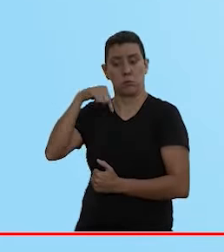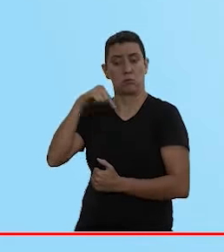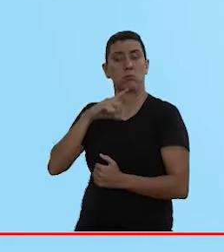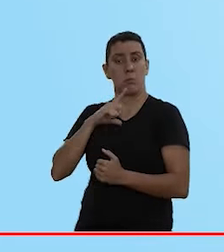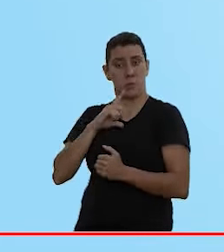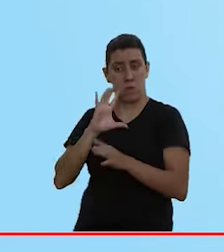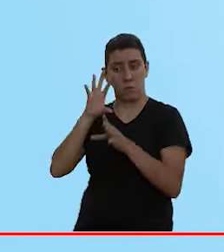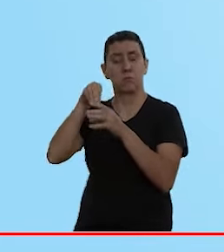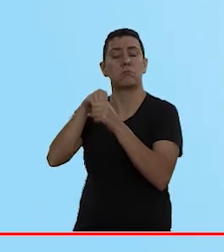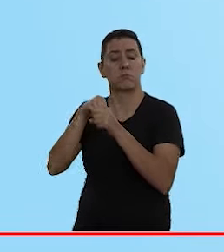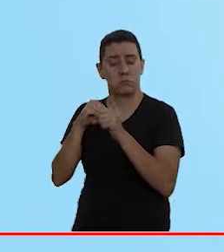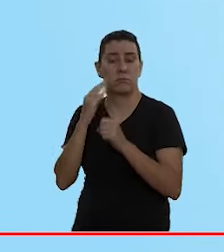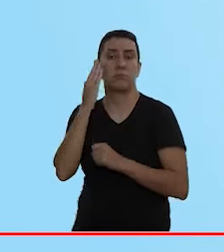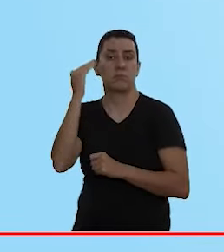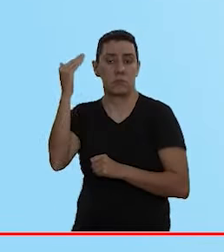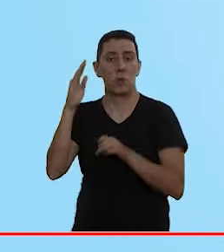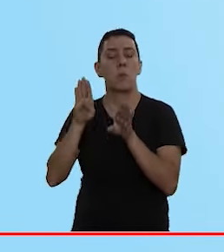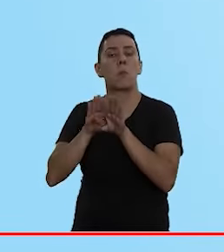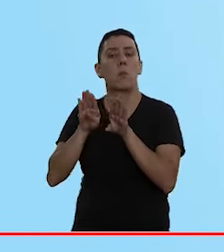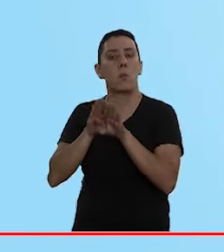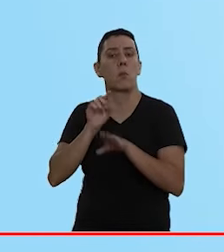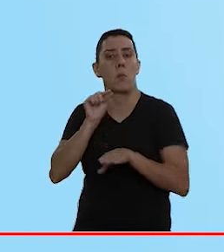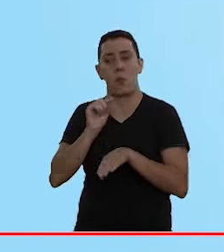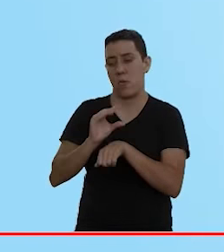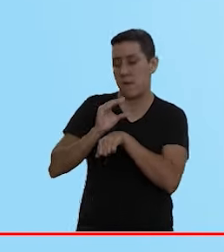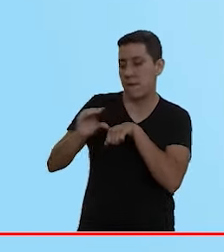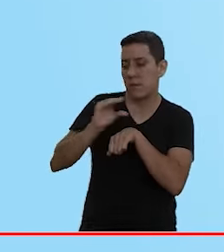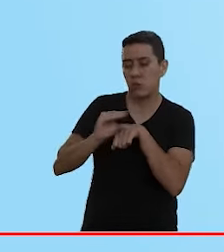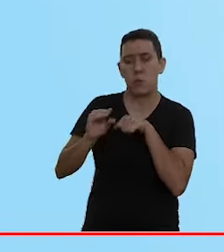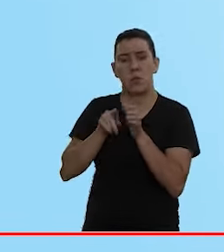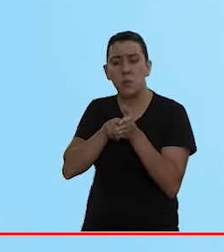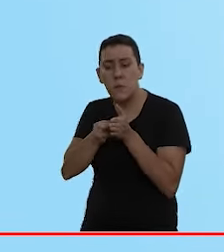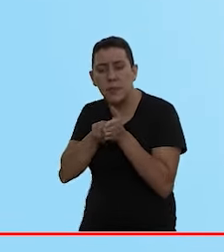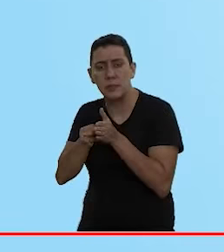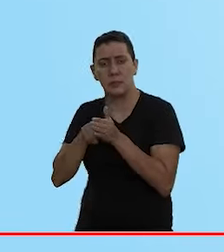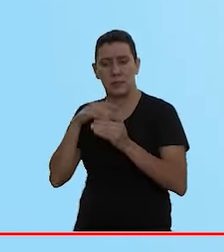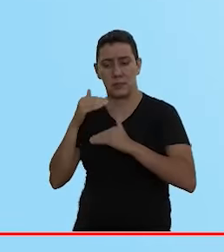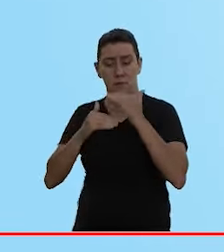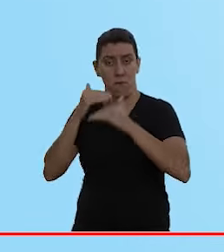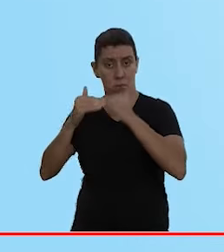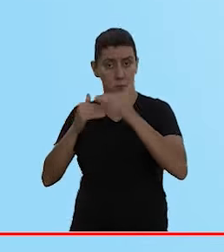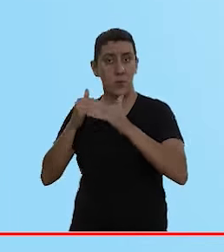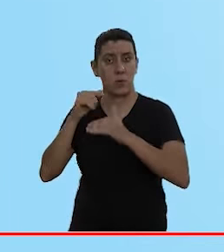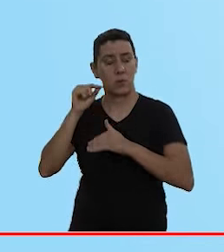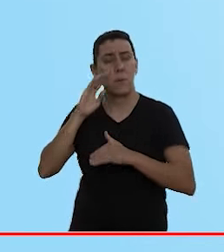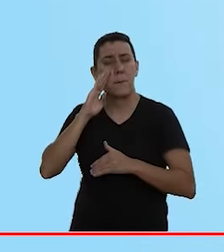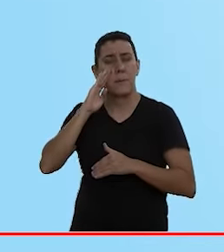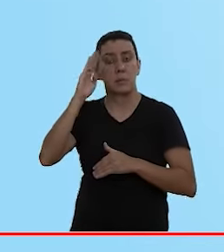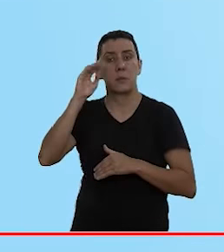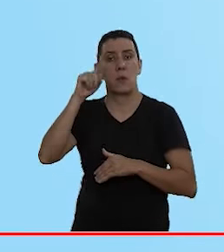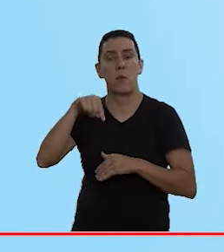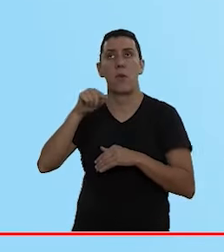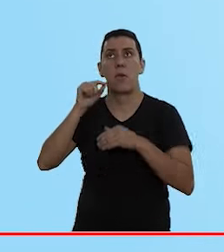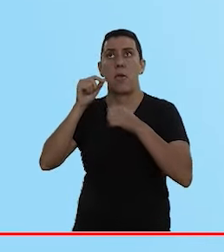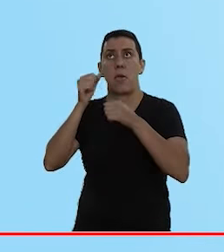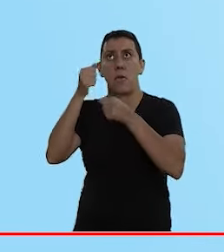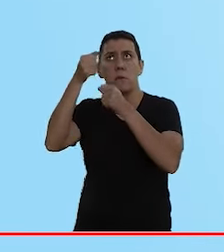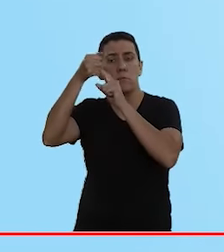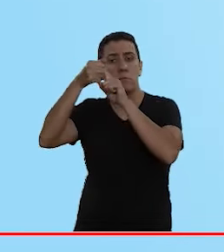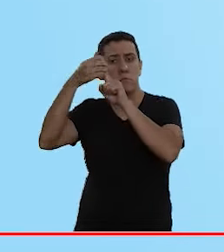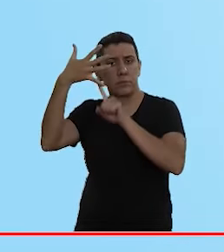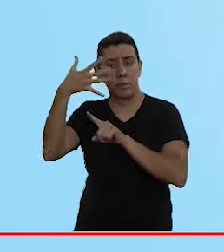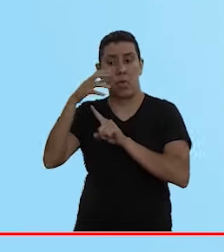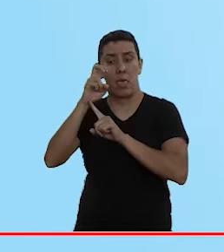que mais investem em pesquisa e desenvolvimento. Somos a quinta empresa do mundo que mais investe nessa questão